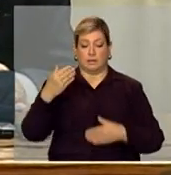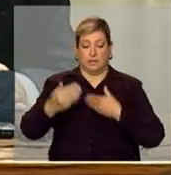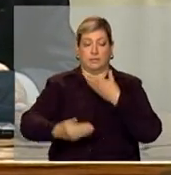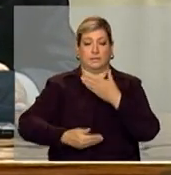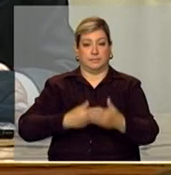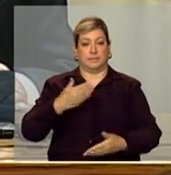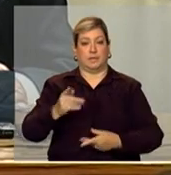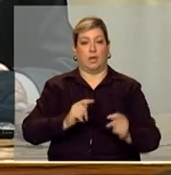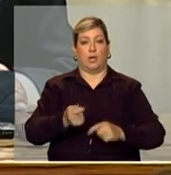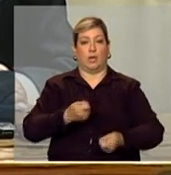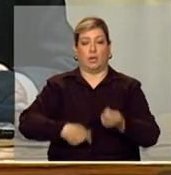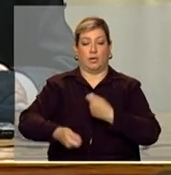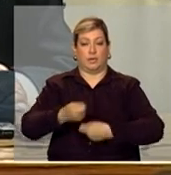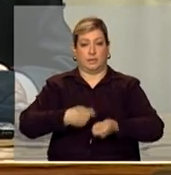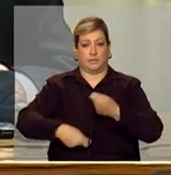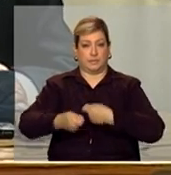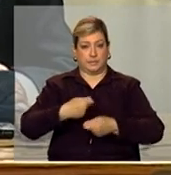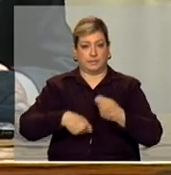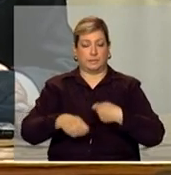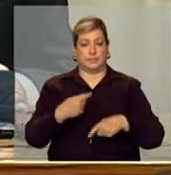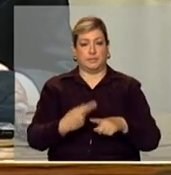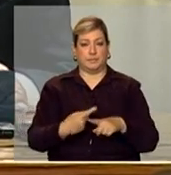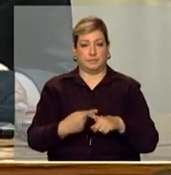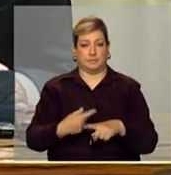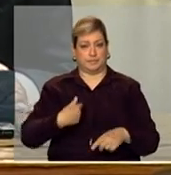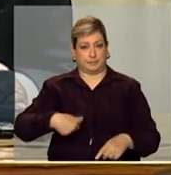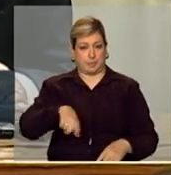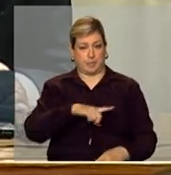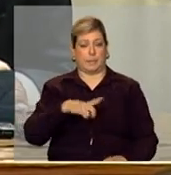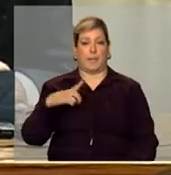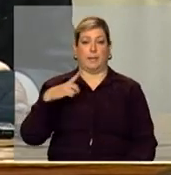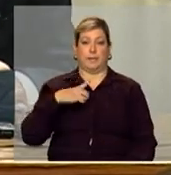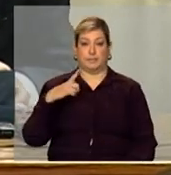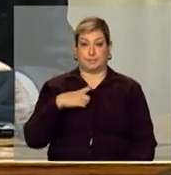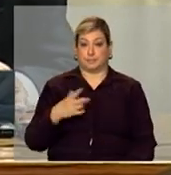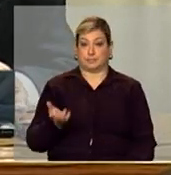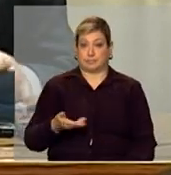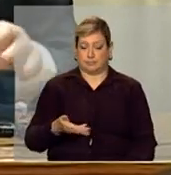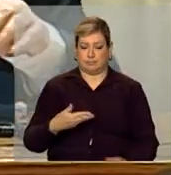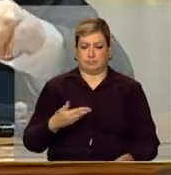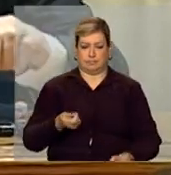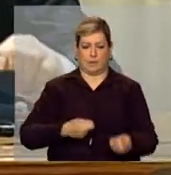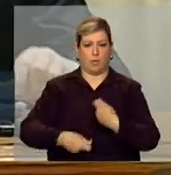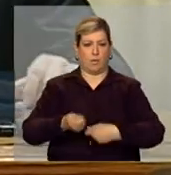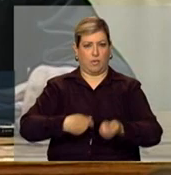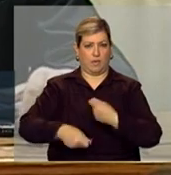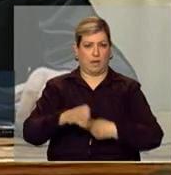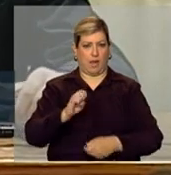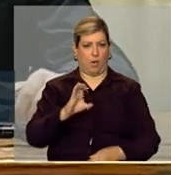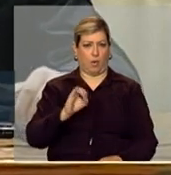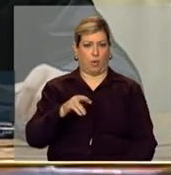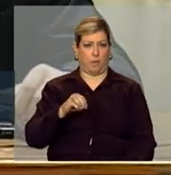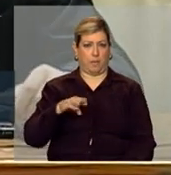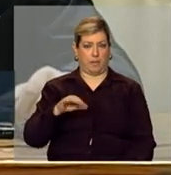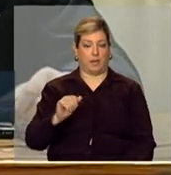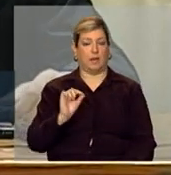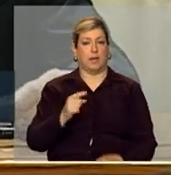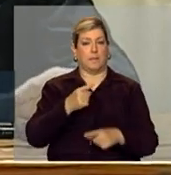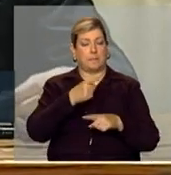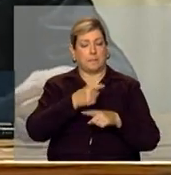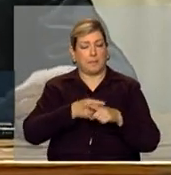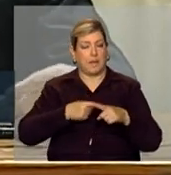economia porque eh estamos acelerando a economia de forma